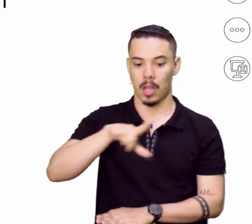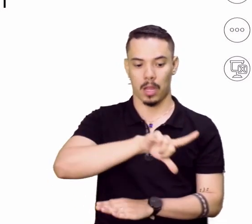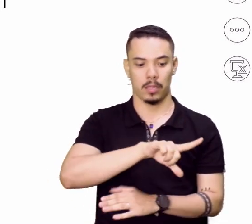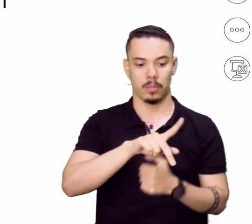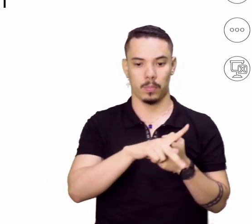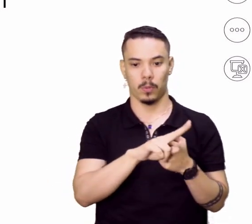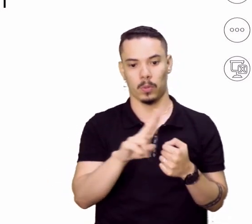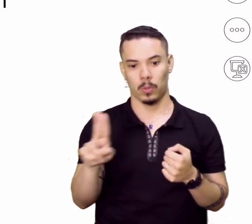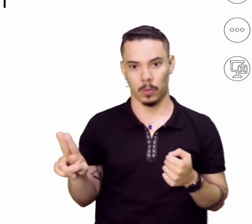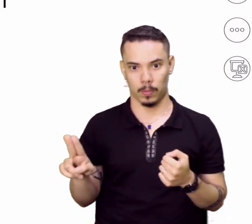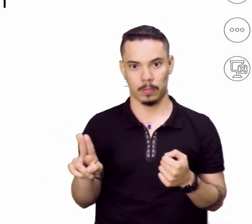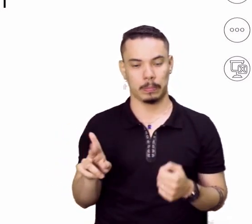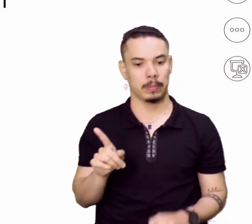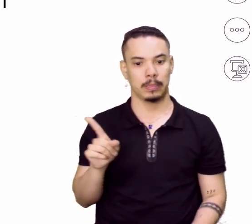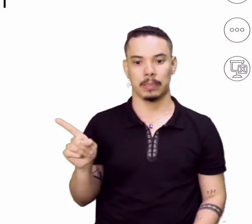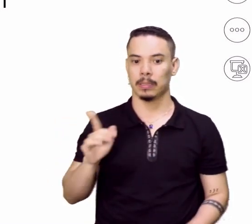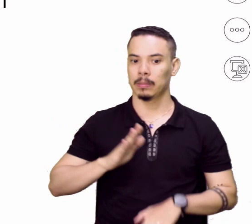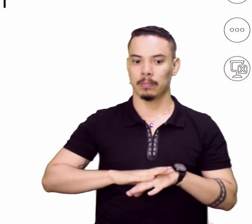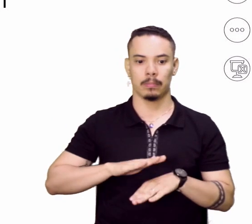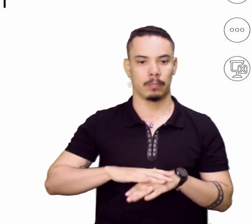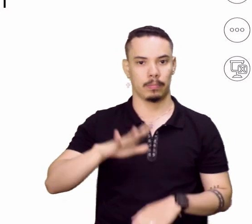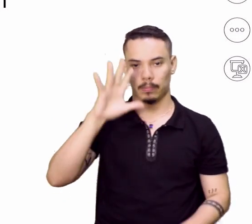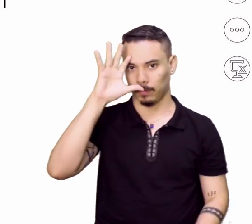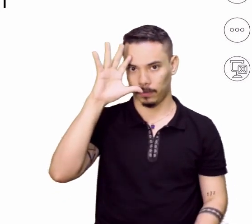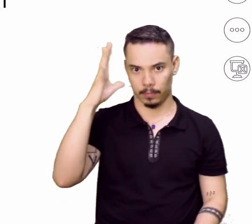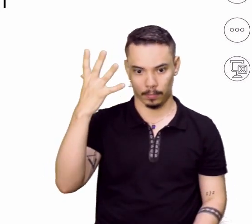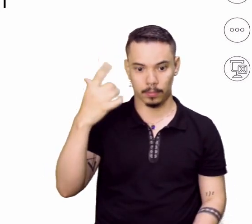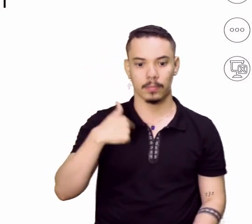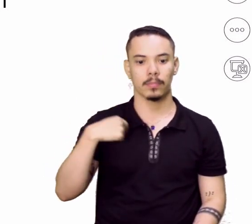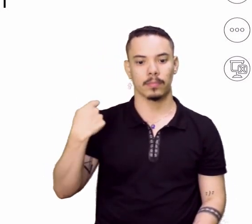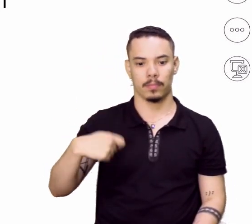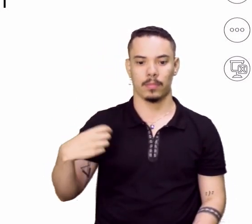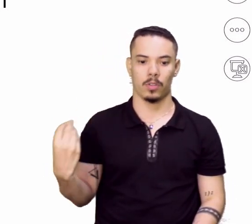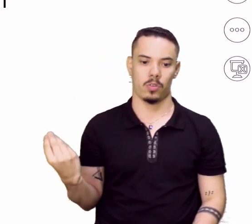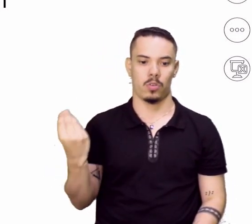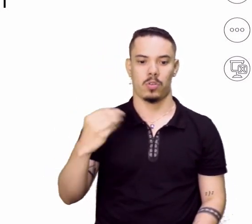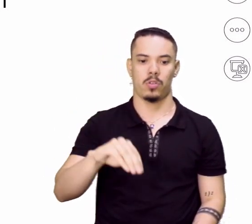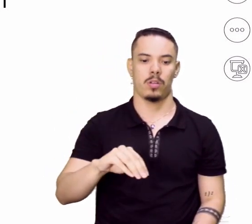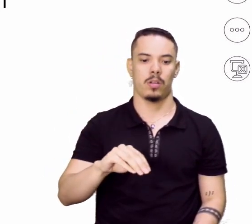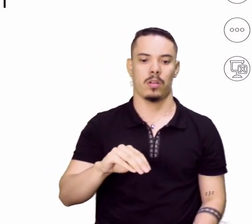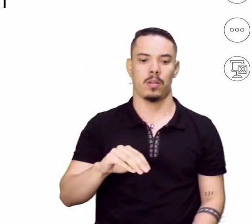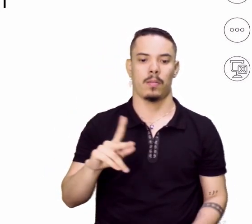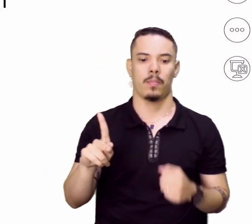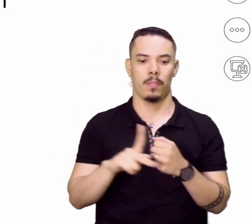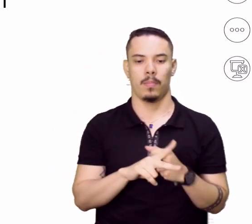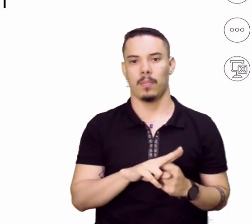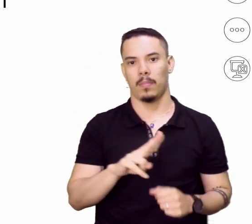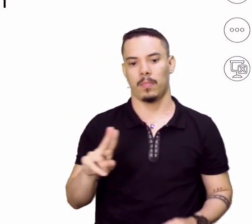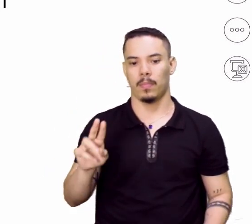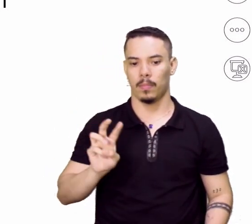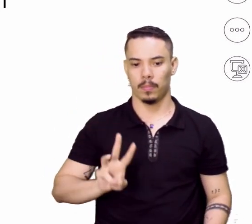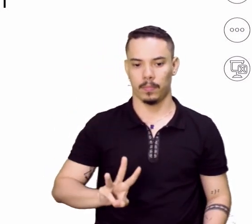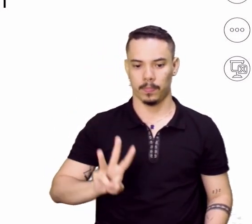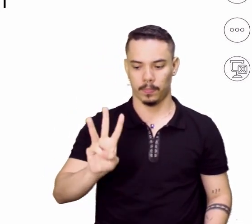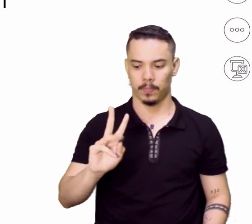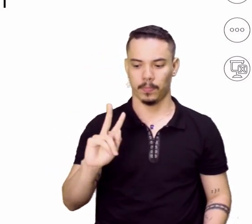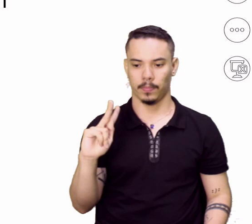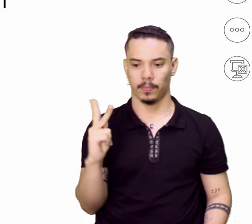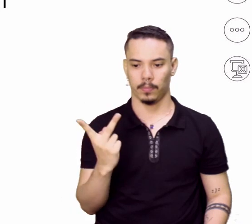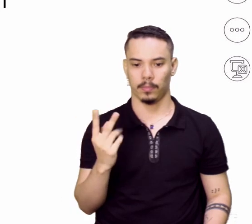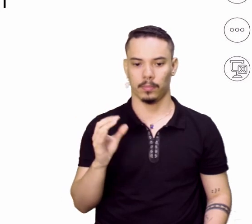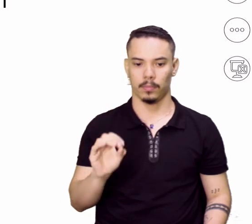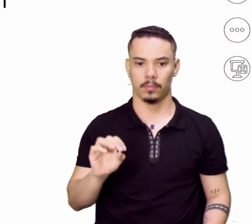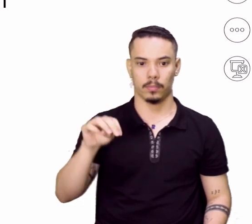que faz com que eu já automaticamente precise colocar o meu pronome whom, que ele sempre vai